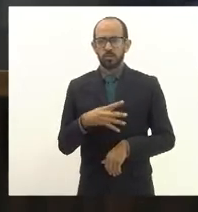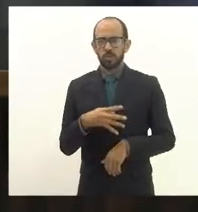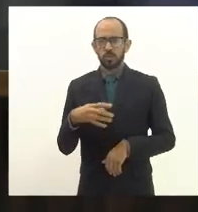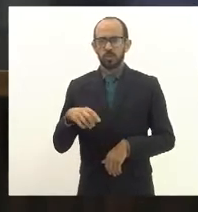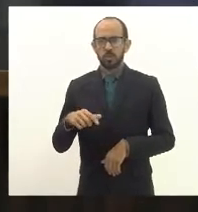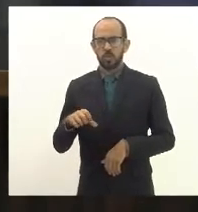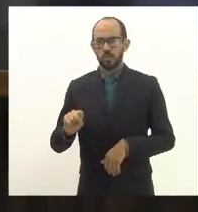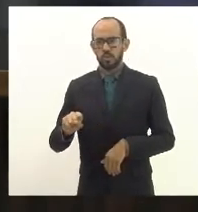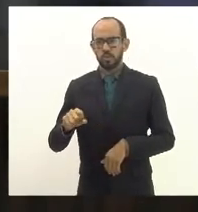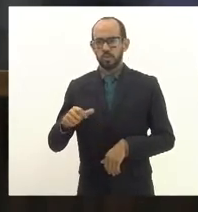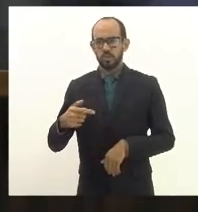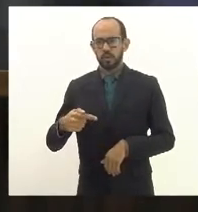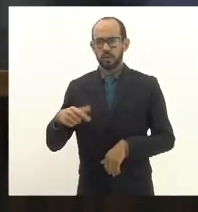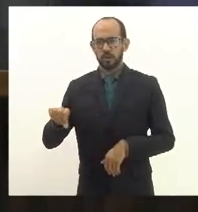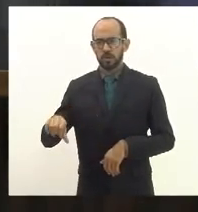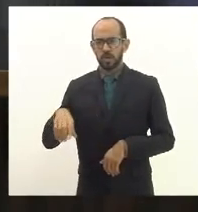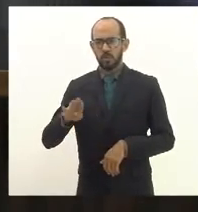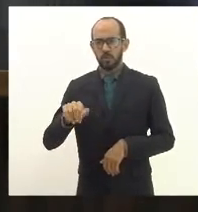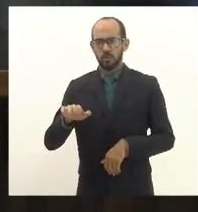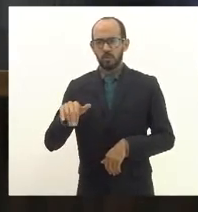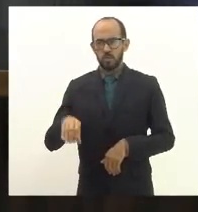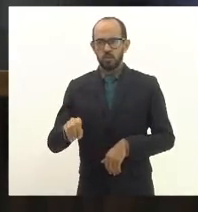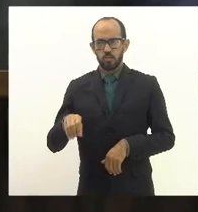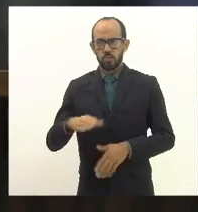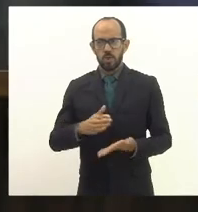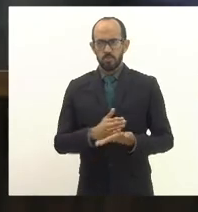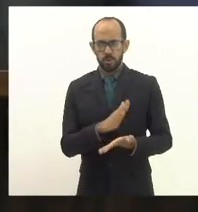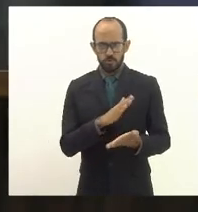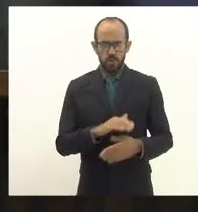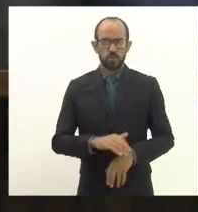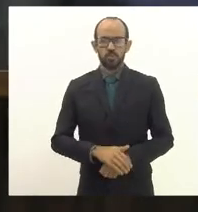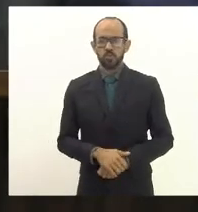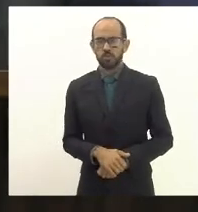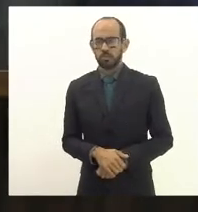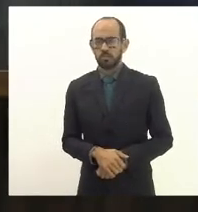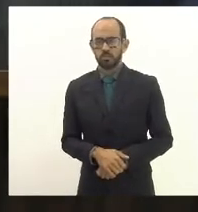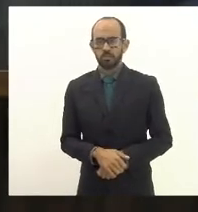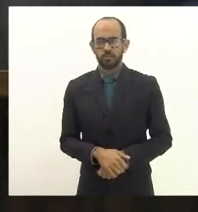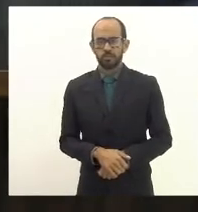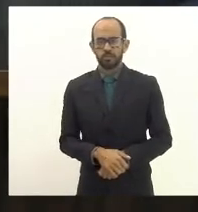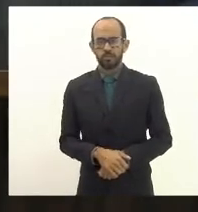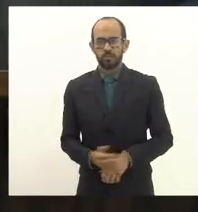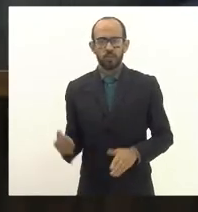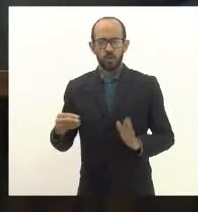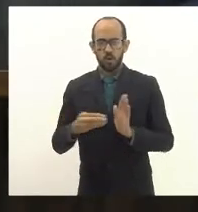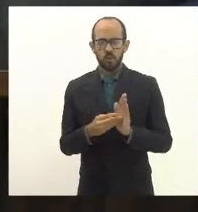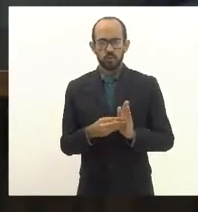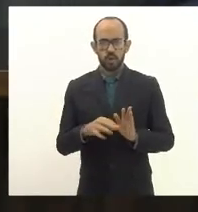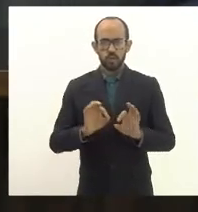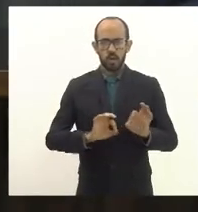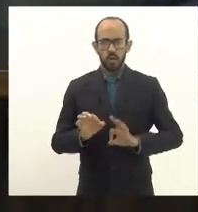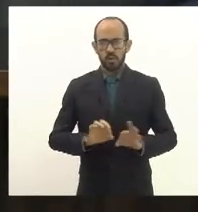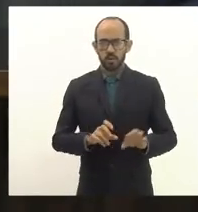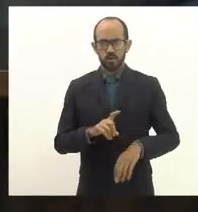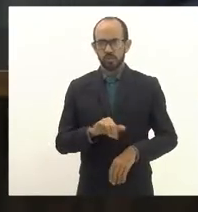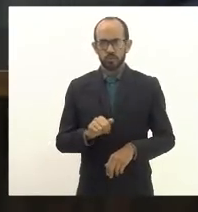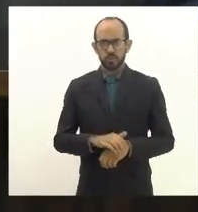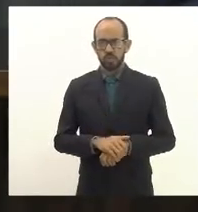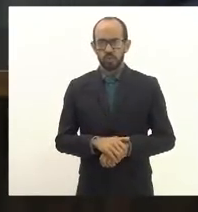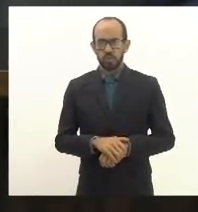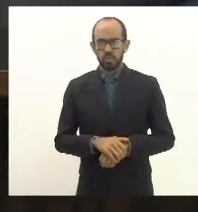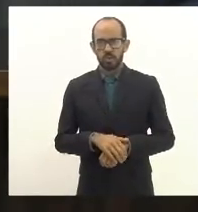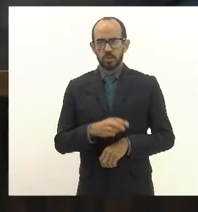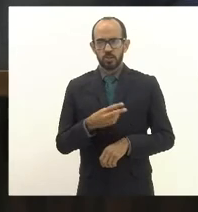4879 de 21, deputado Bruno Dauari. Senhores que aprovam, permaneçam como estão, aprovado. Requer inclusão na ordem do dia do projeto de lei